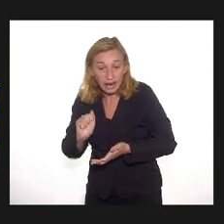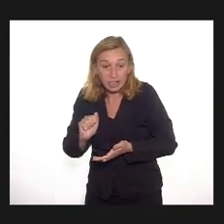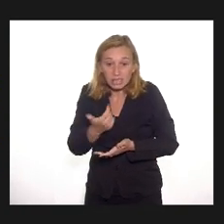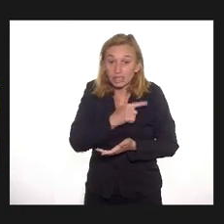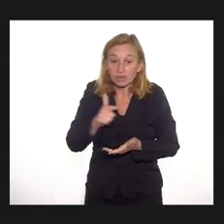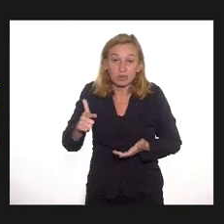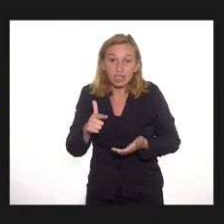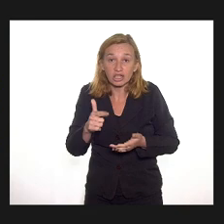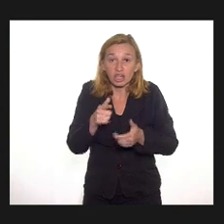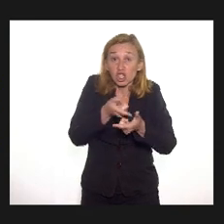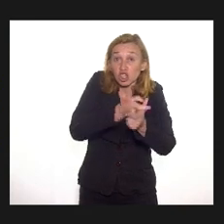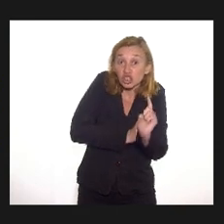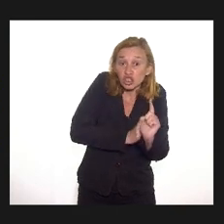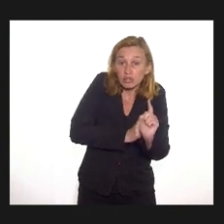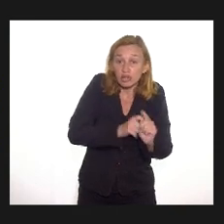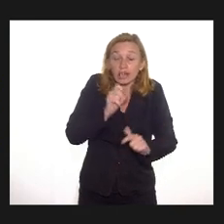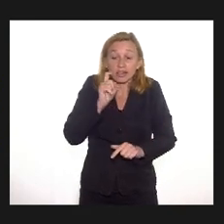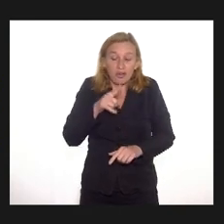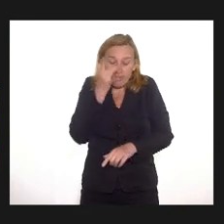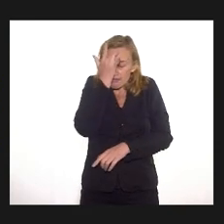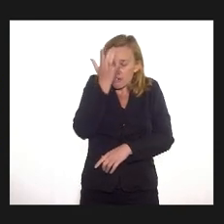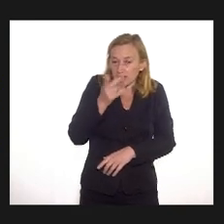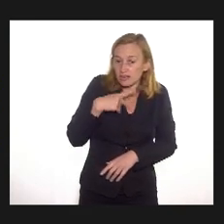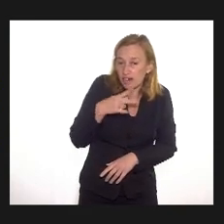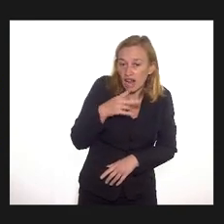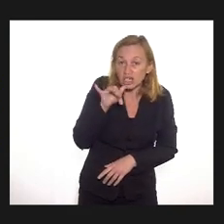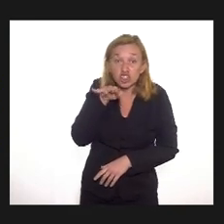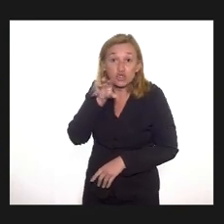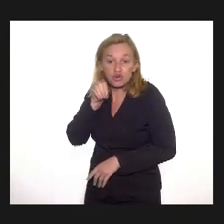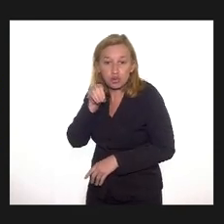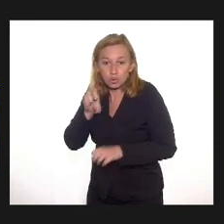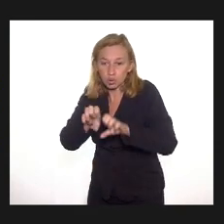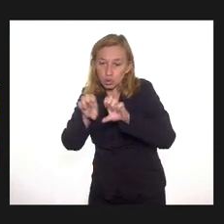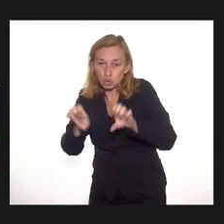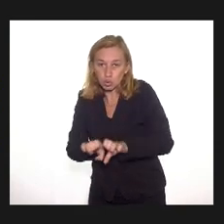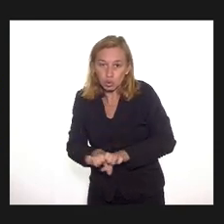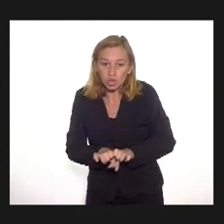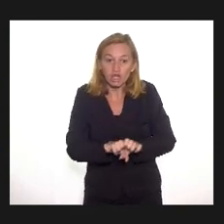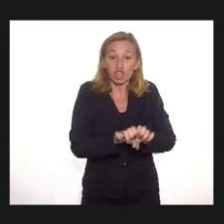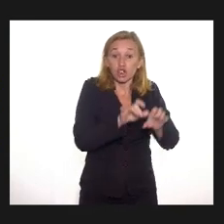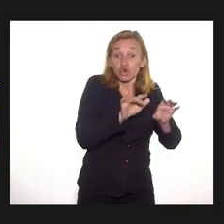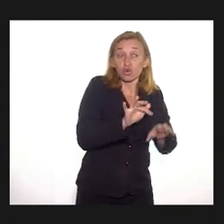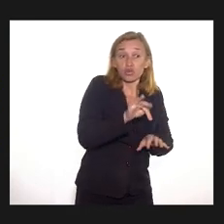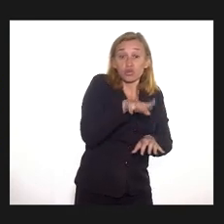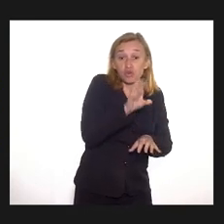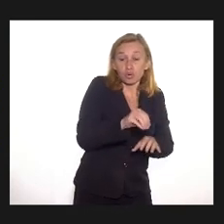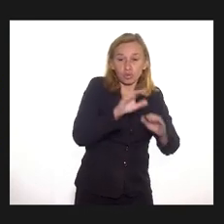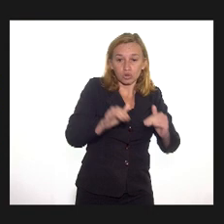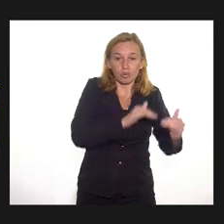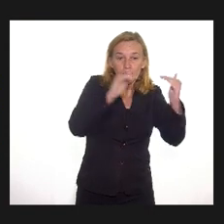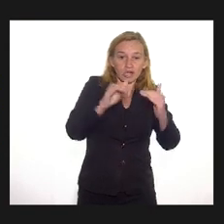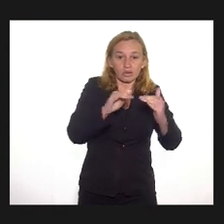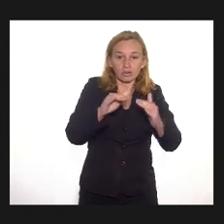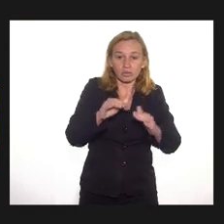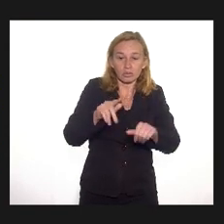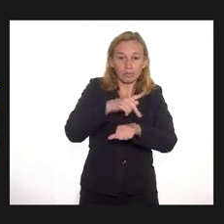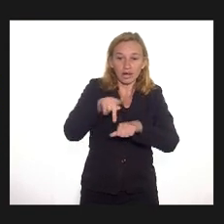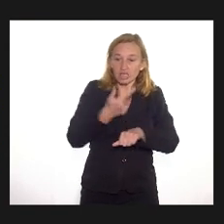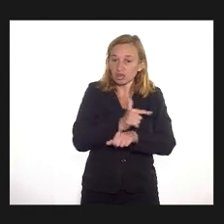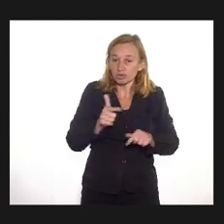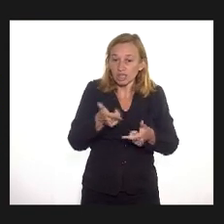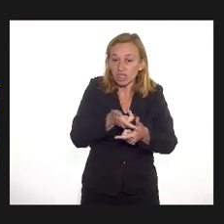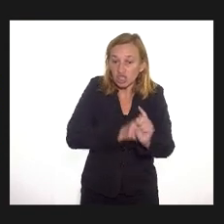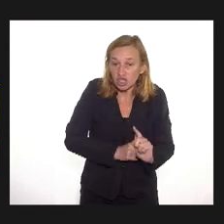dívida. Então, é muito fácil se falar em fundo estruturante, em fundo soberano, num país que não tem dívida,